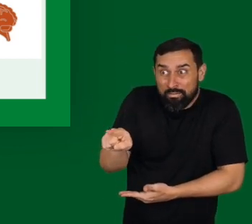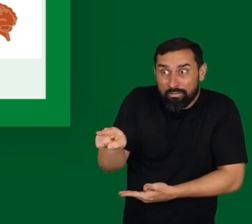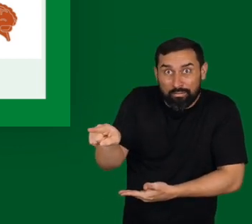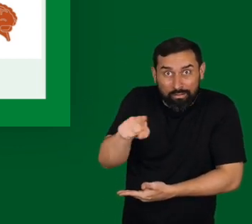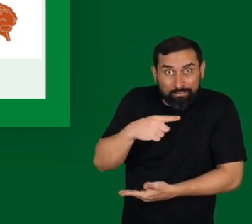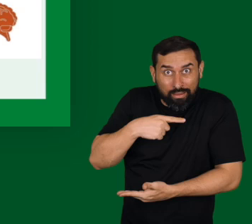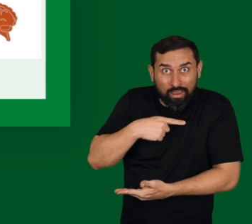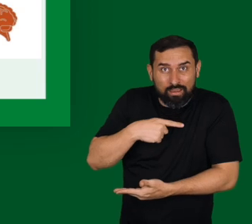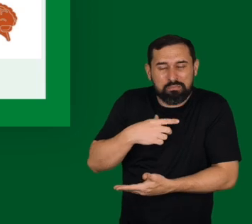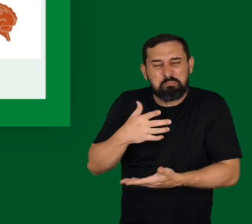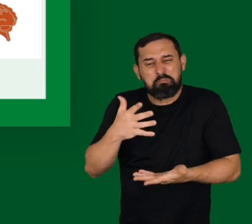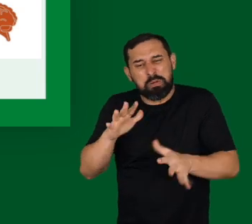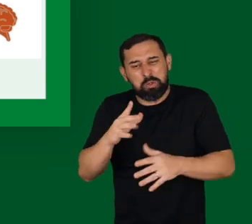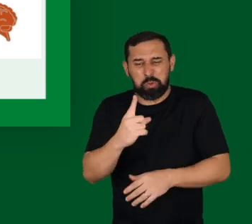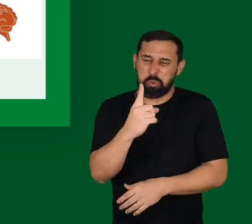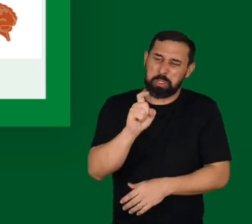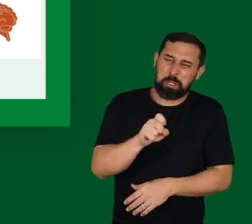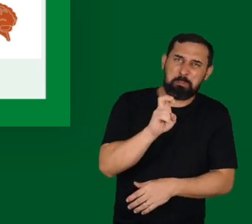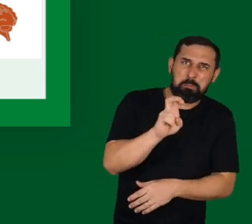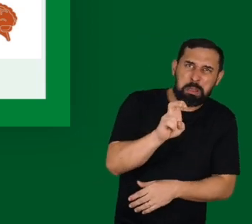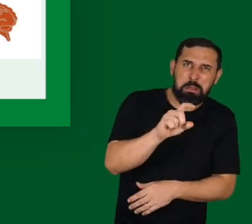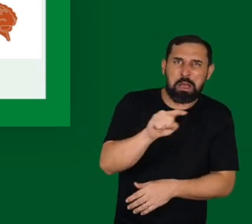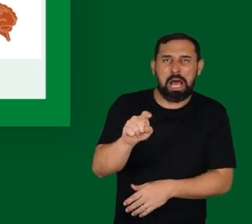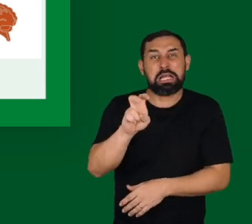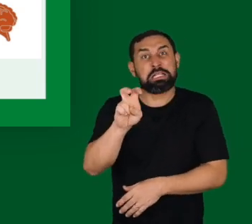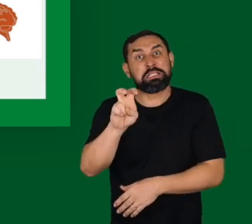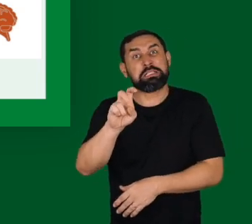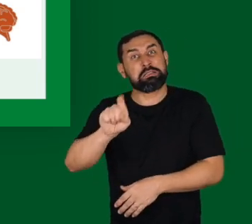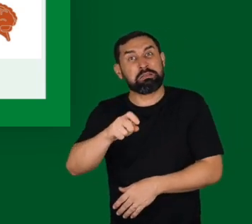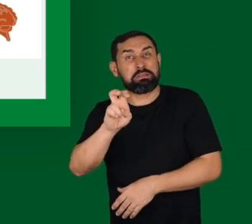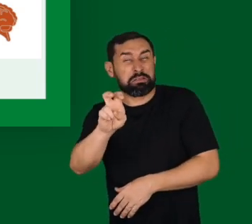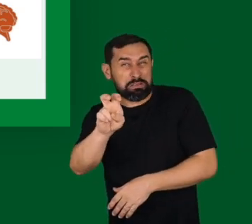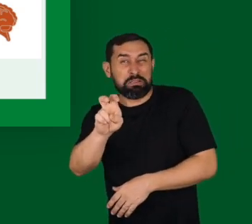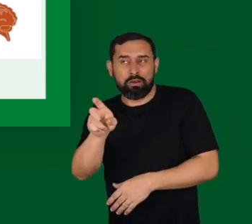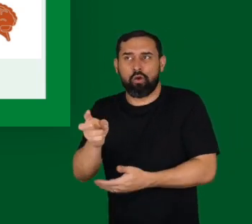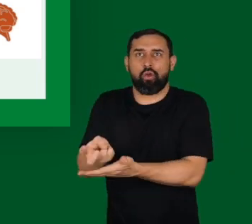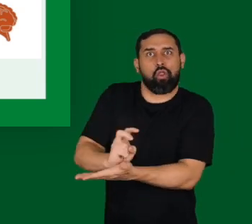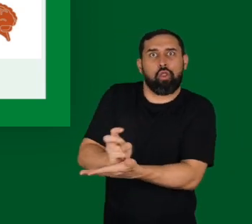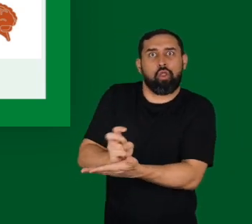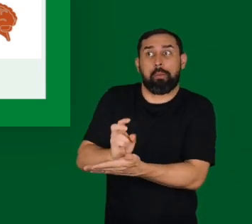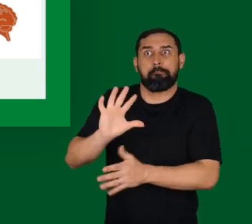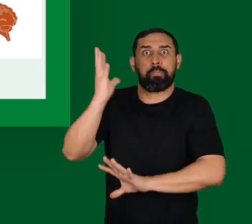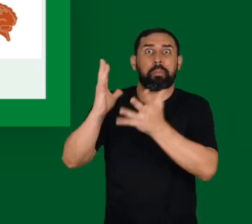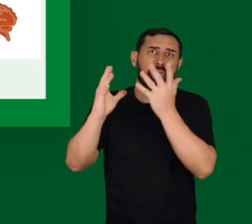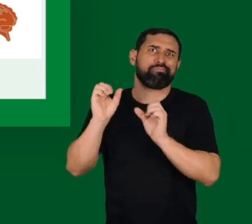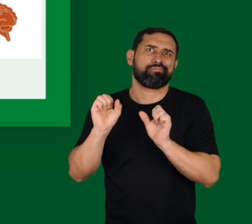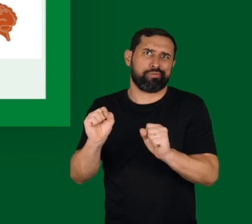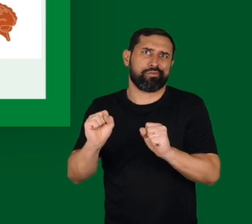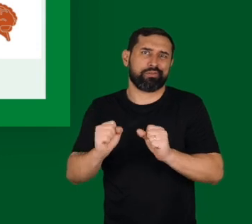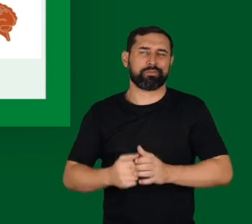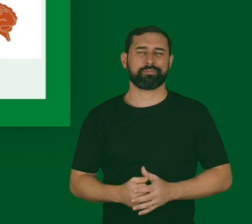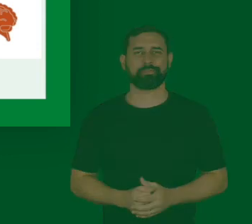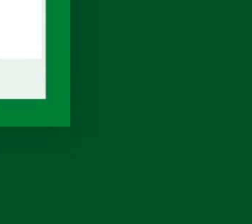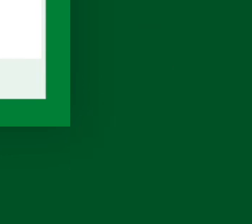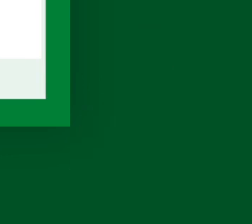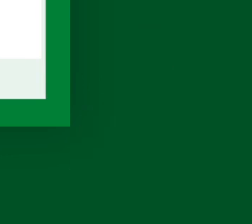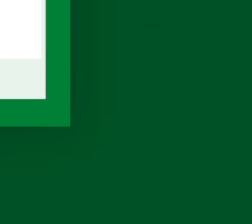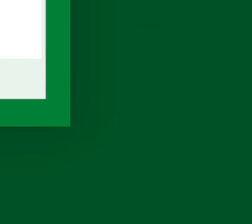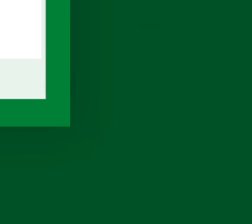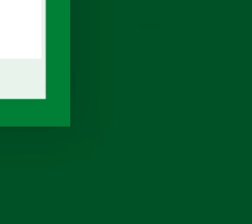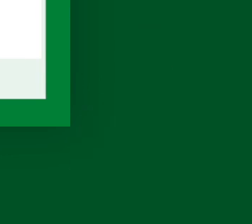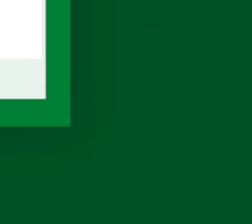a 6 para cada 1.000 recém-nascidos. Eles podem ser acometidos dessas alterações